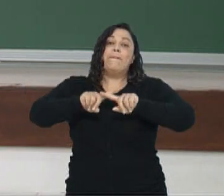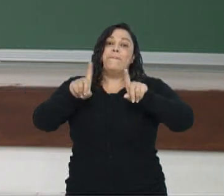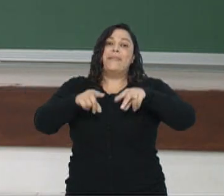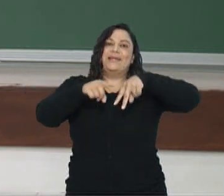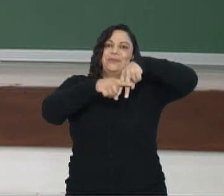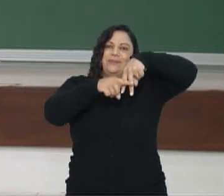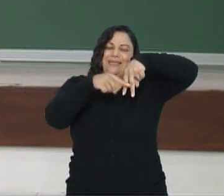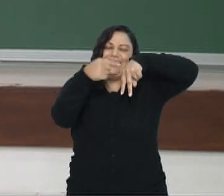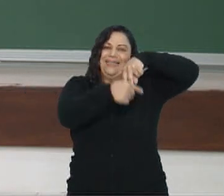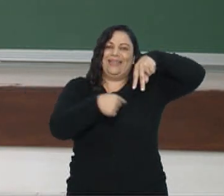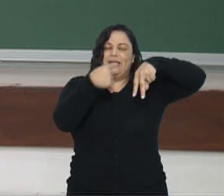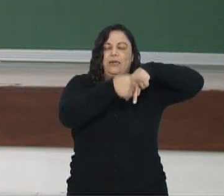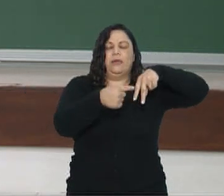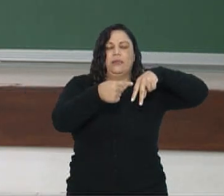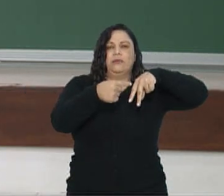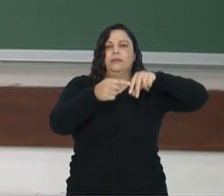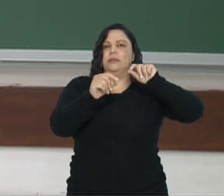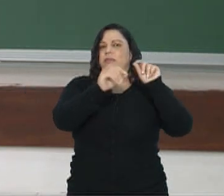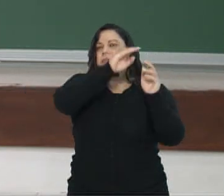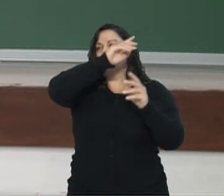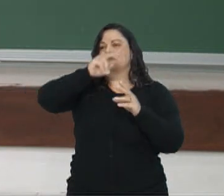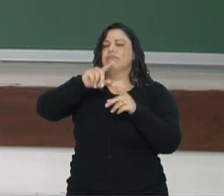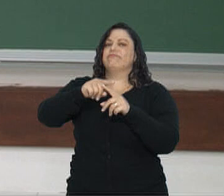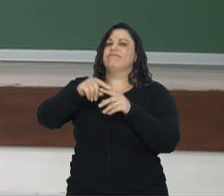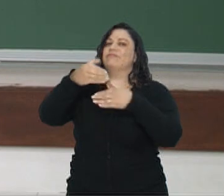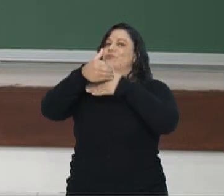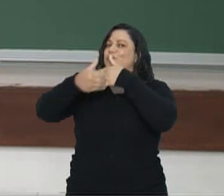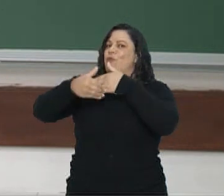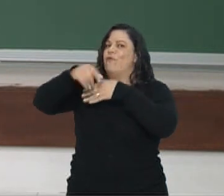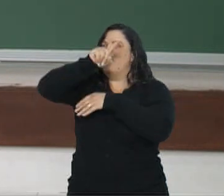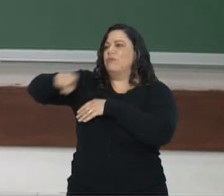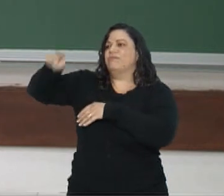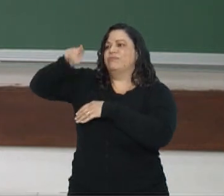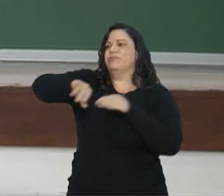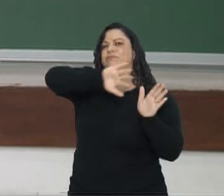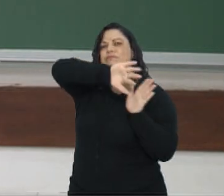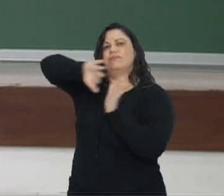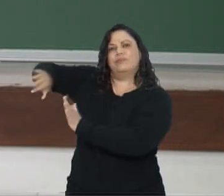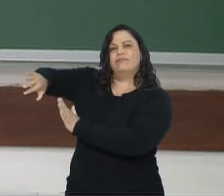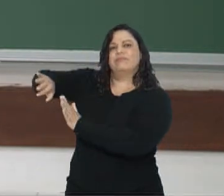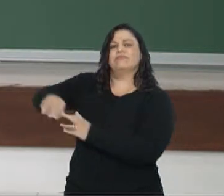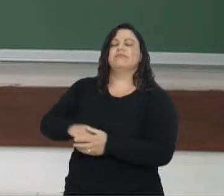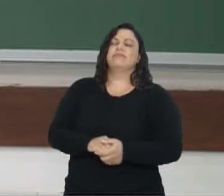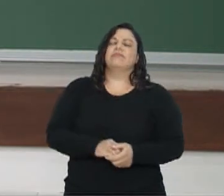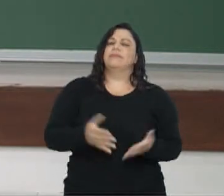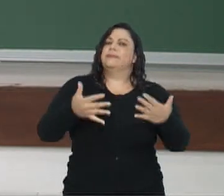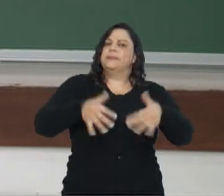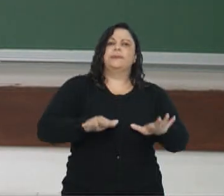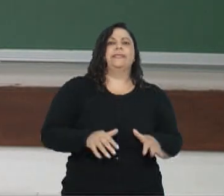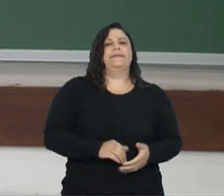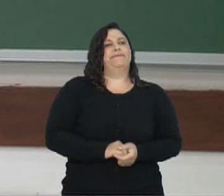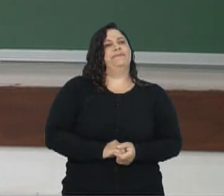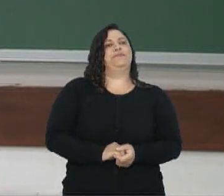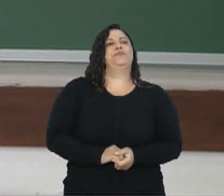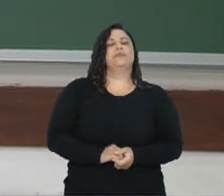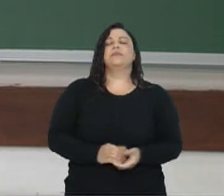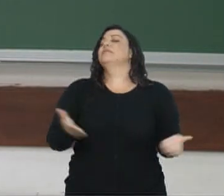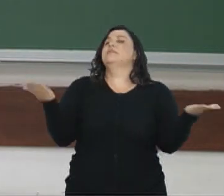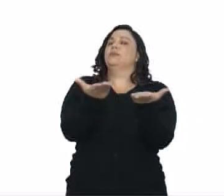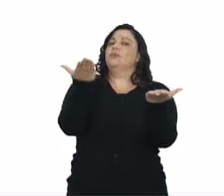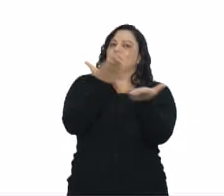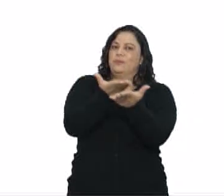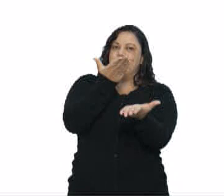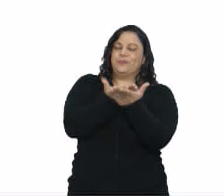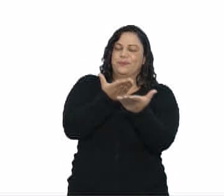eles vão defender que acabe com o Estado, porque ele só gera diferença. Então, o que nós conseguimos ver na aula de hoje? Nós vimos que a